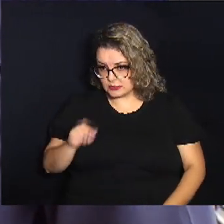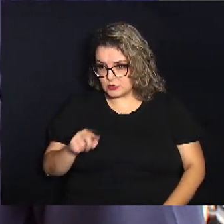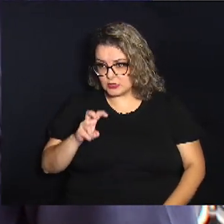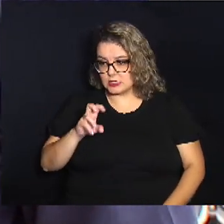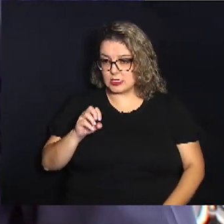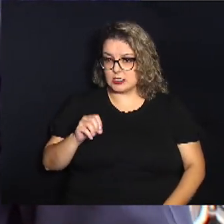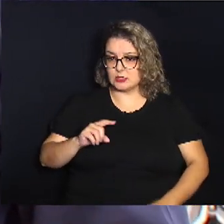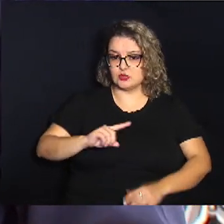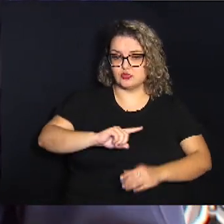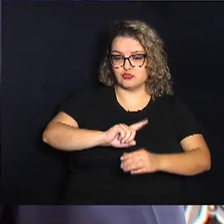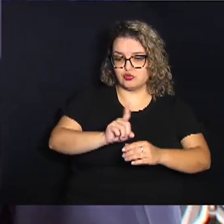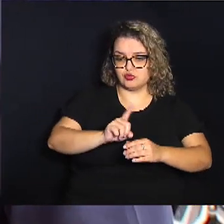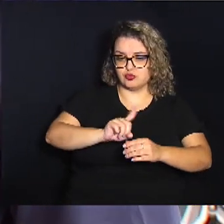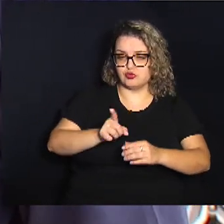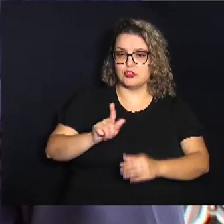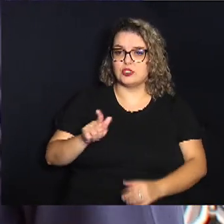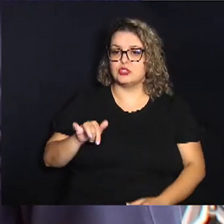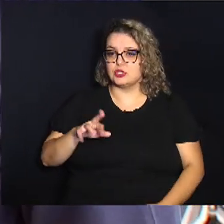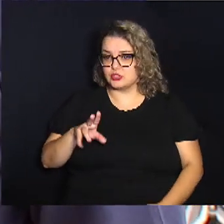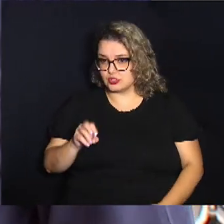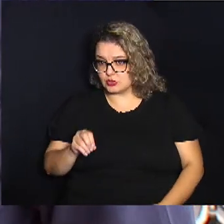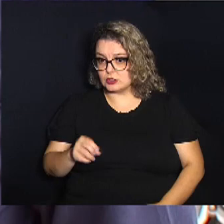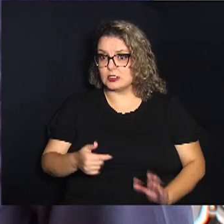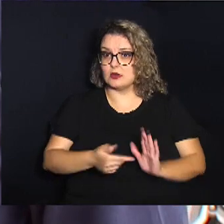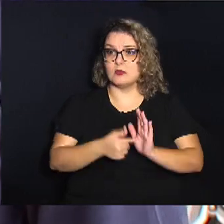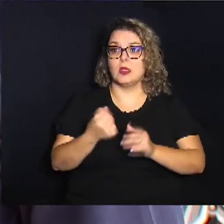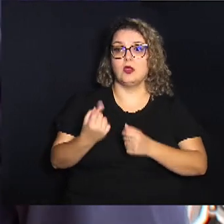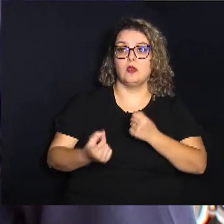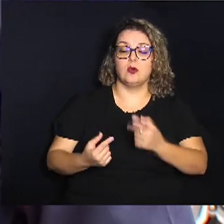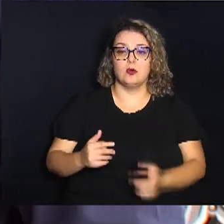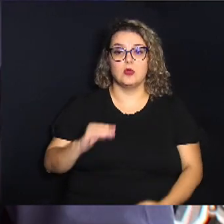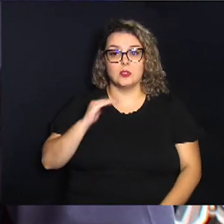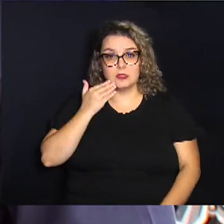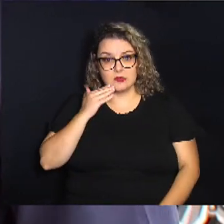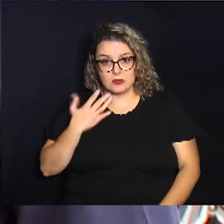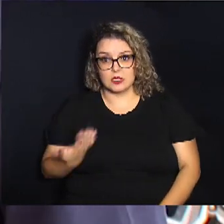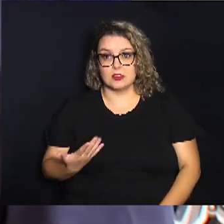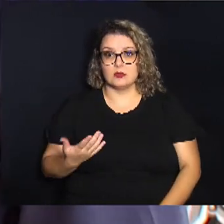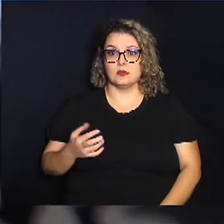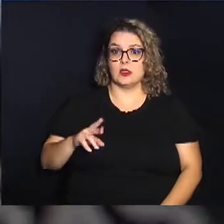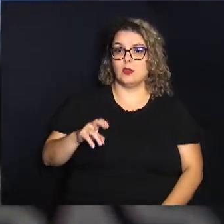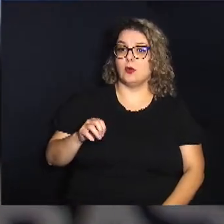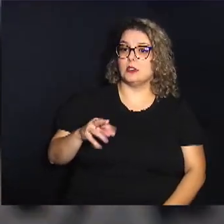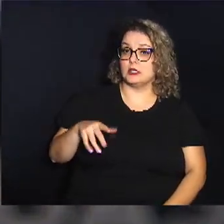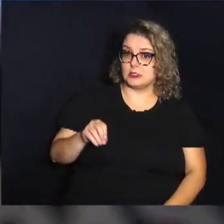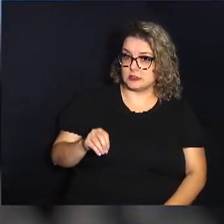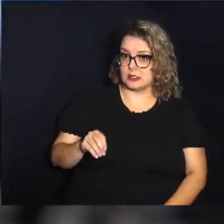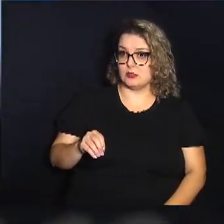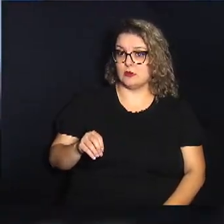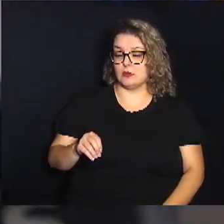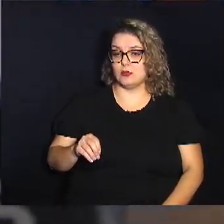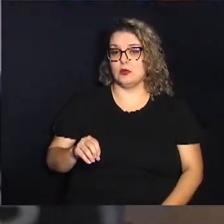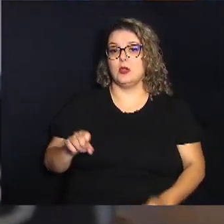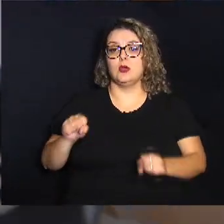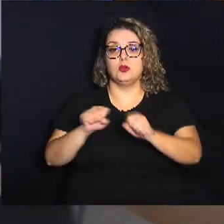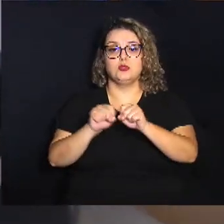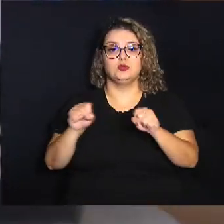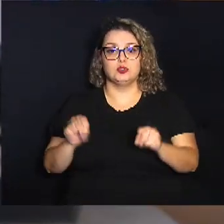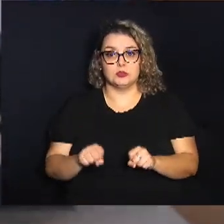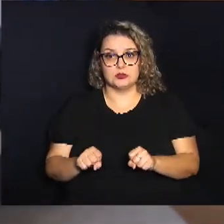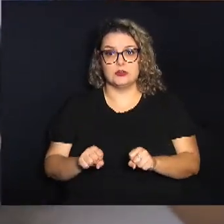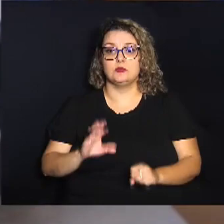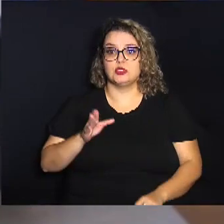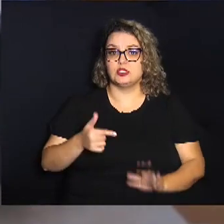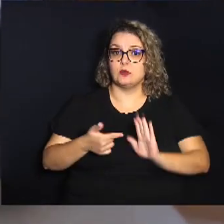então se ele apresentar alguma falha nessa rotação o sistema ele vai já